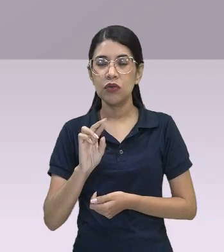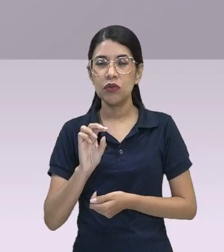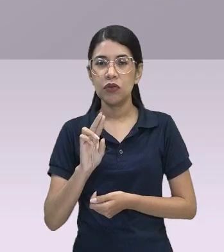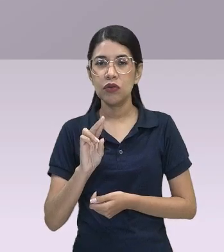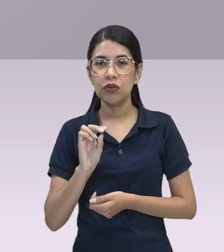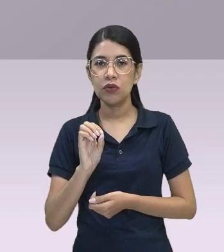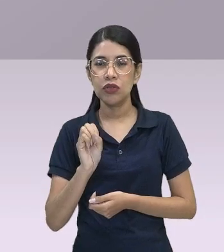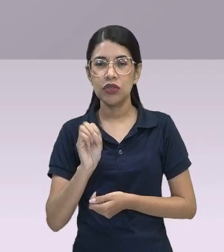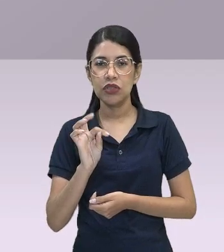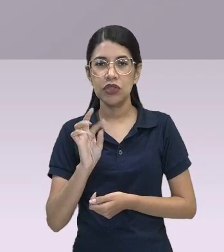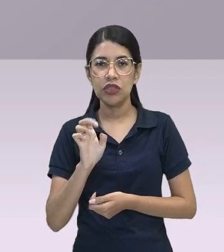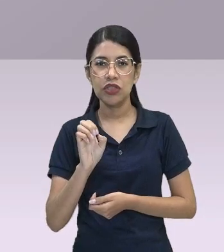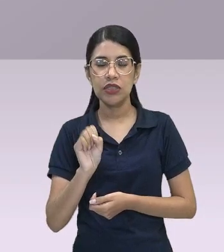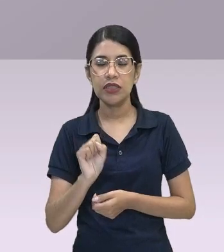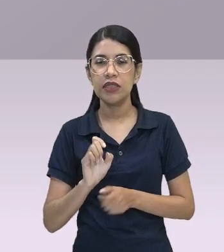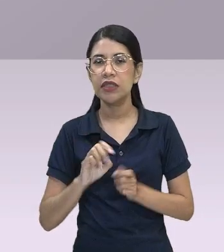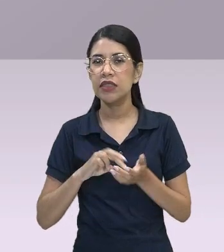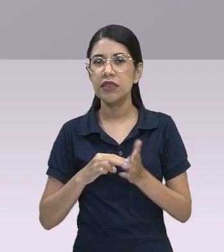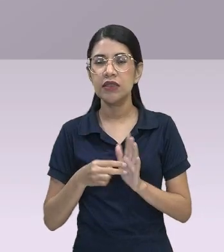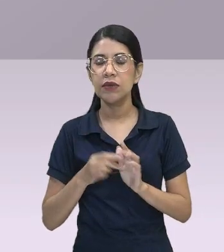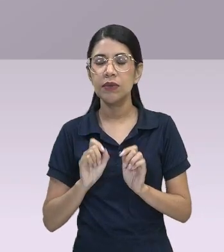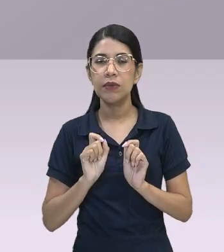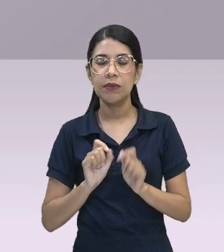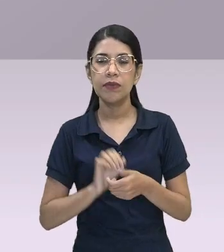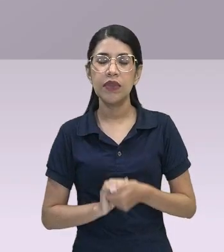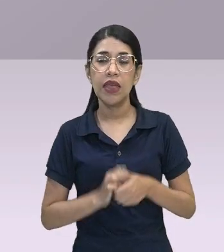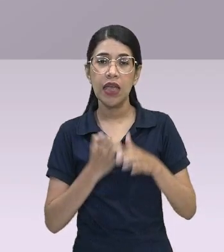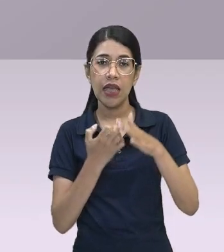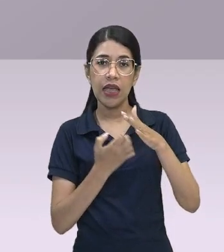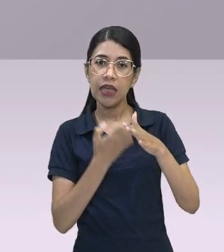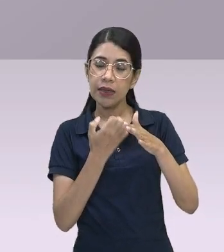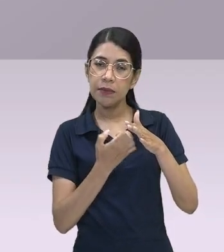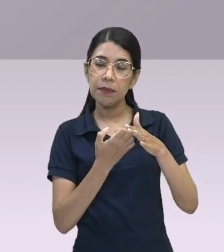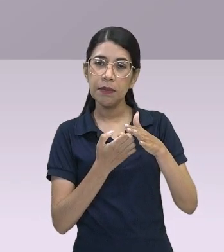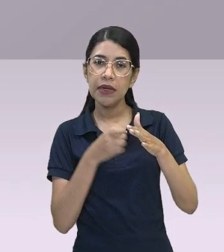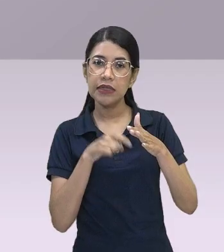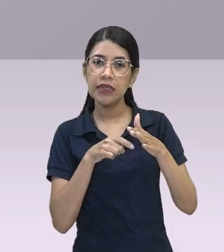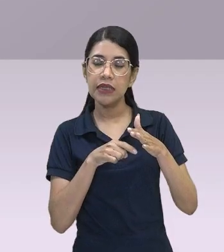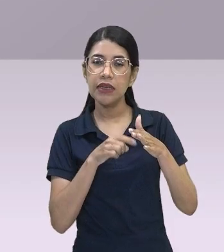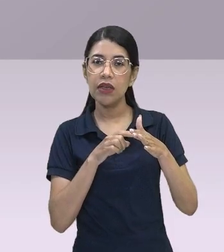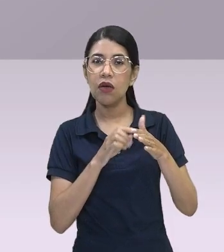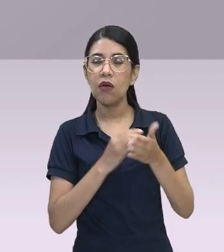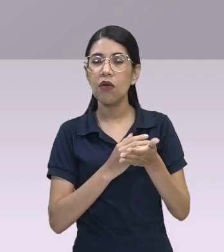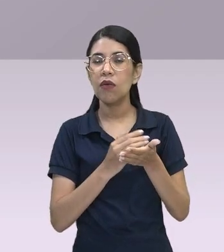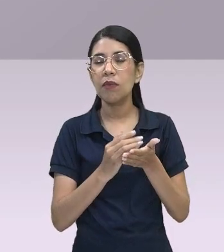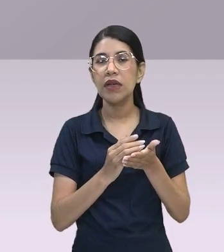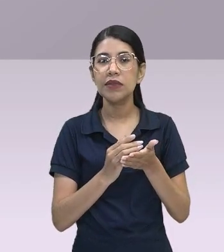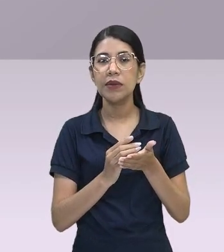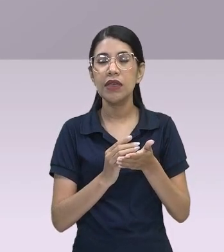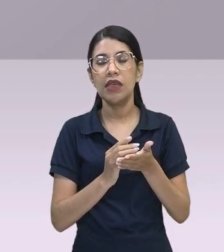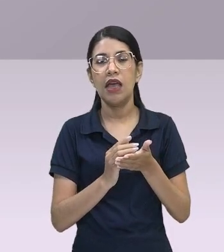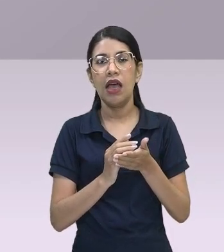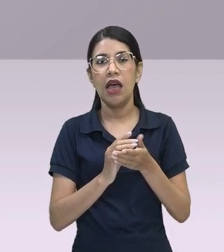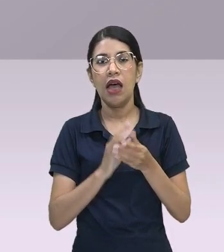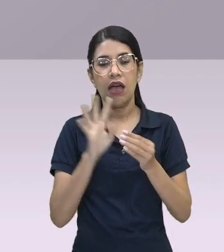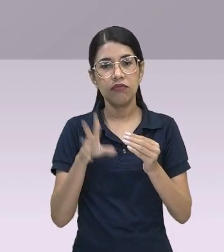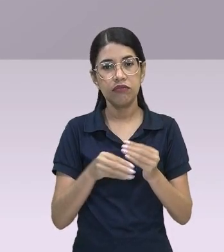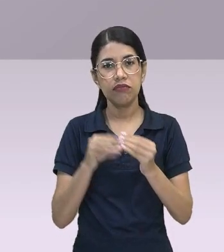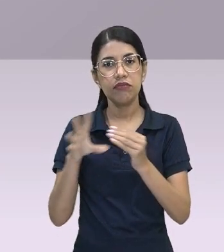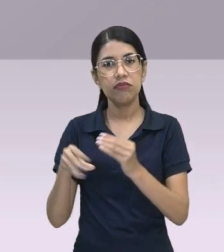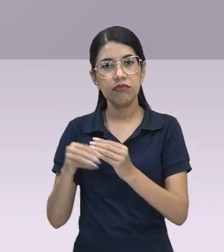trust, professor? É quando uma empresa, ela começa então a engolir empresas menores